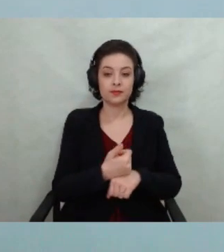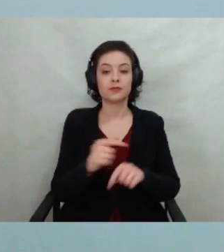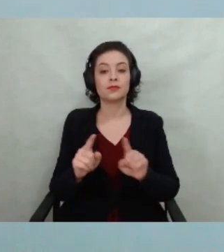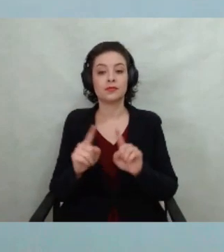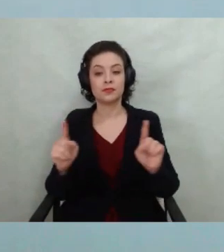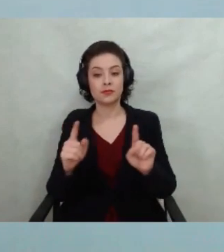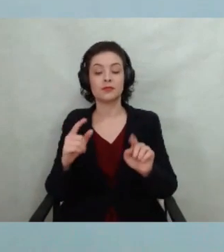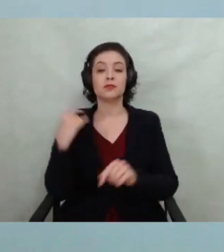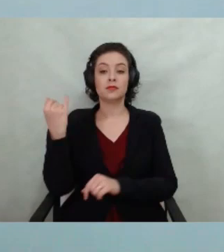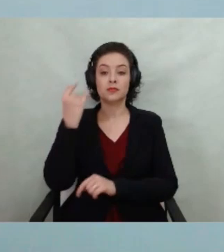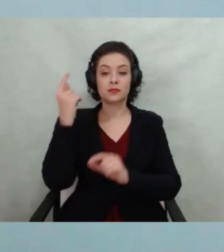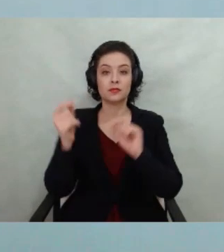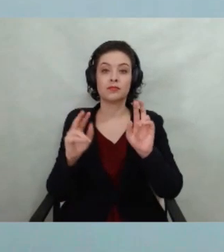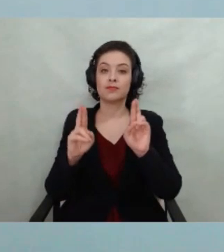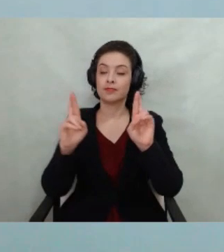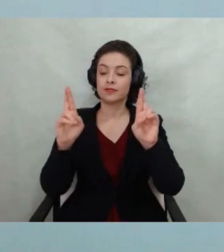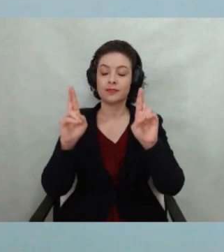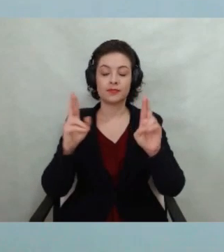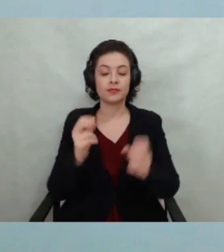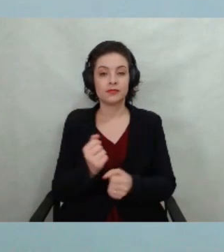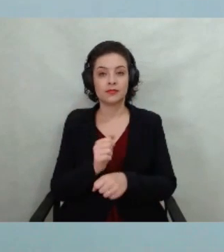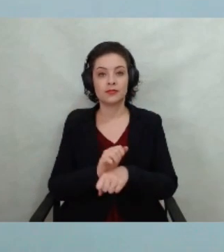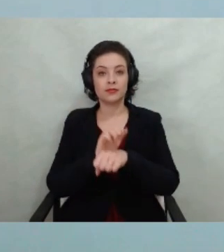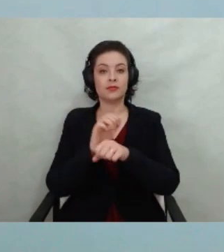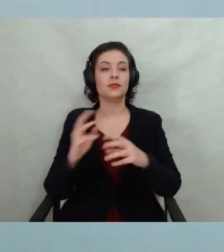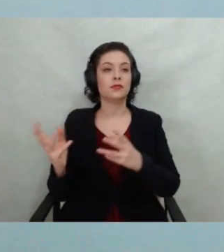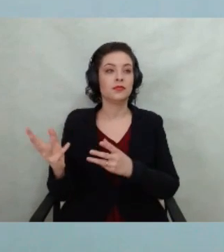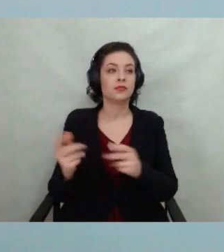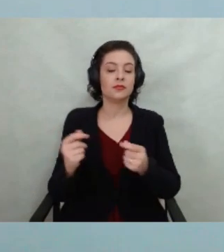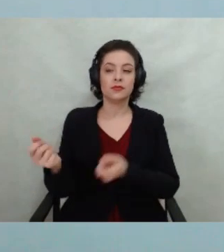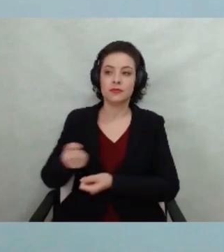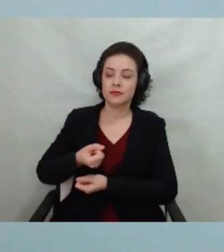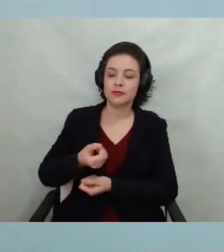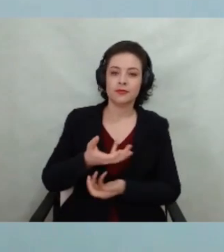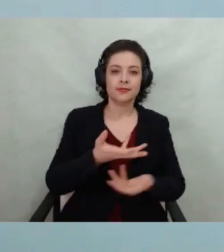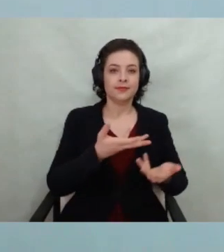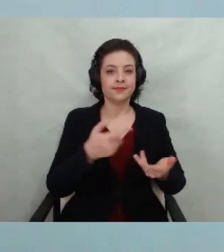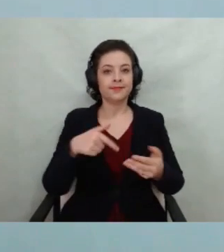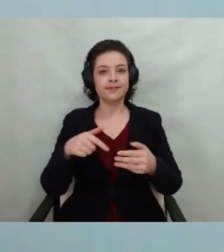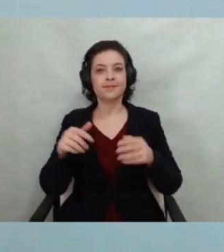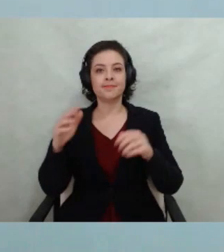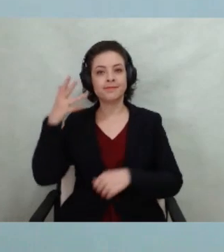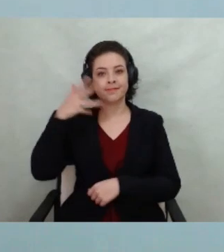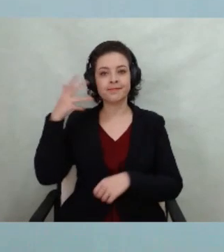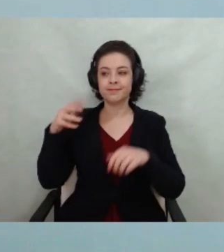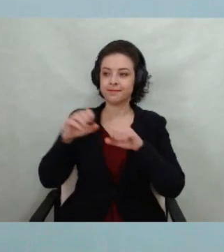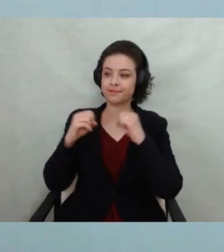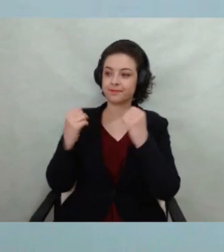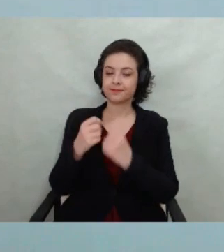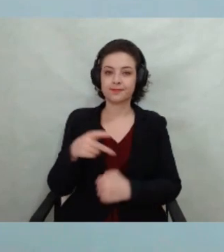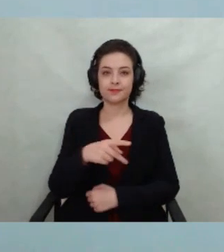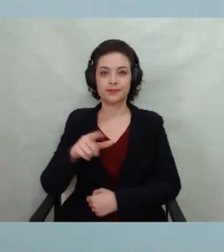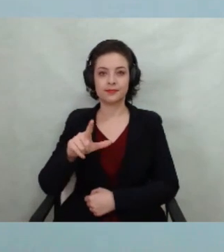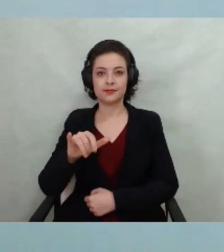esperança e muita inspiração para todos nós. Essa mesa é composta pela professora Lili